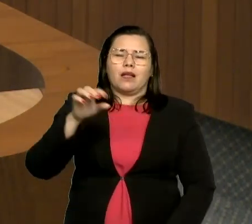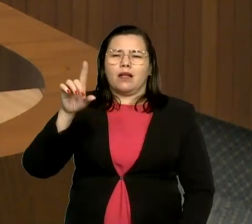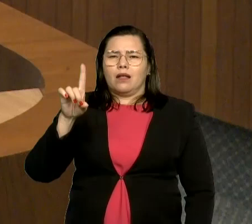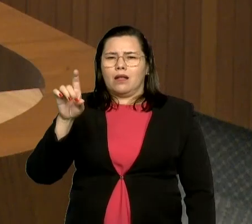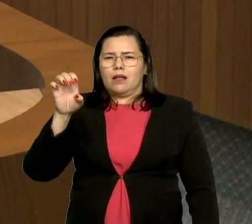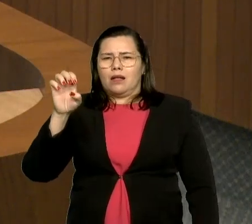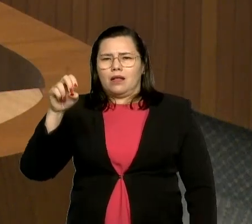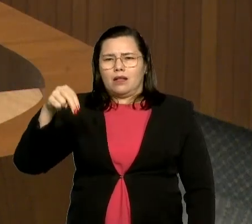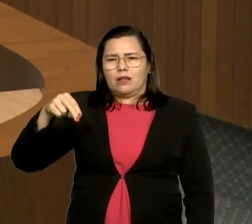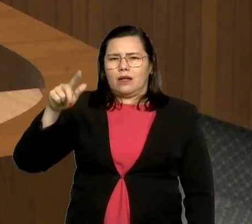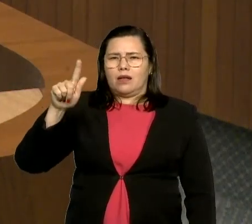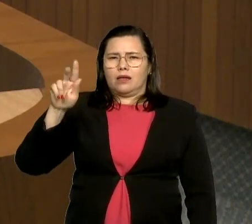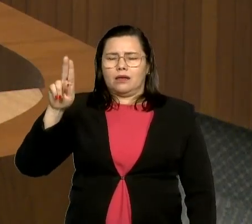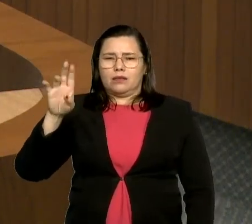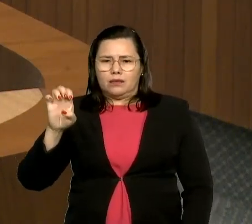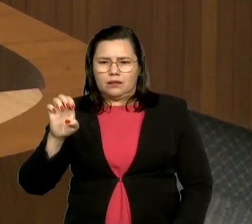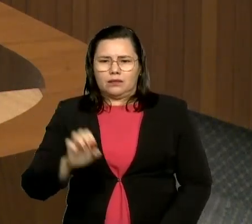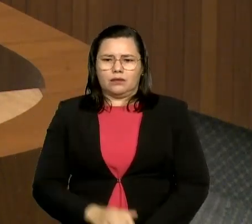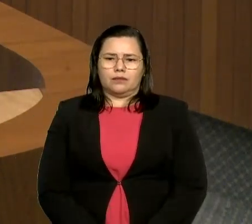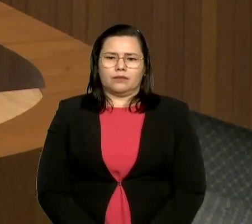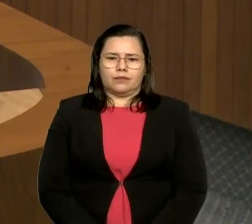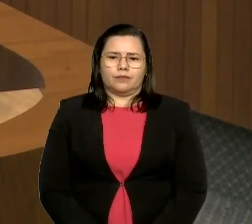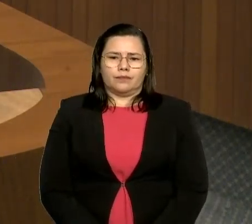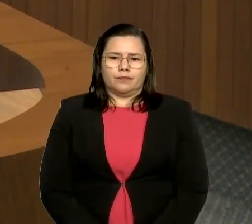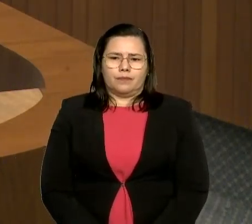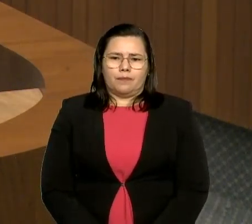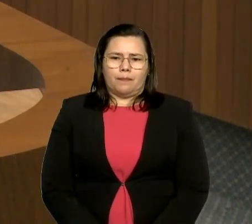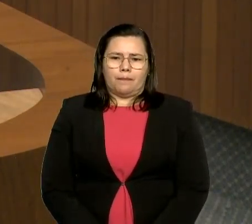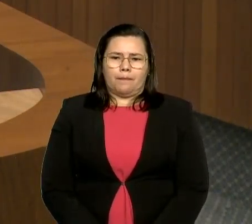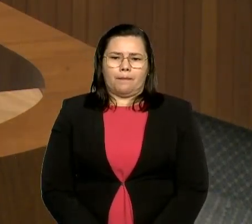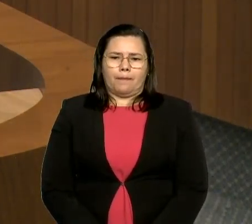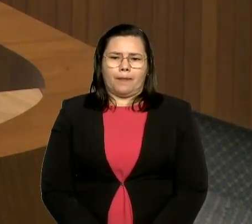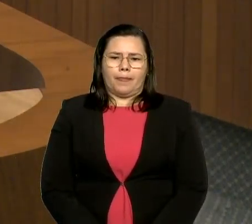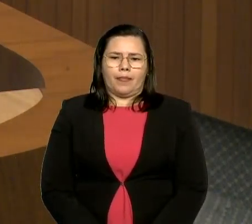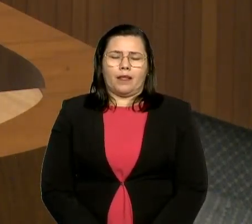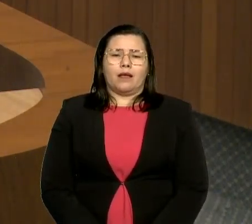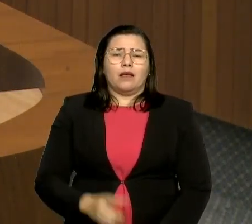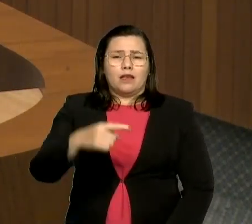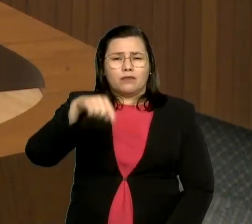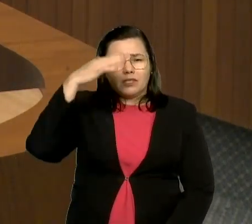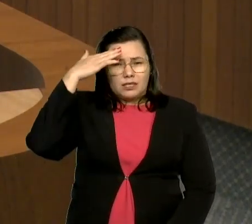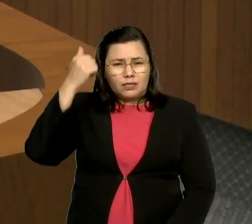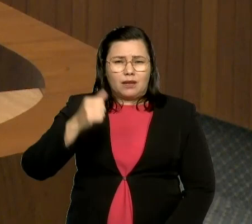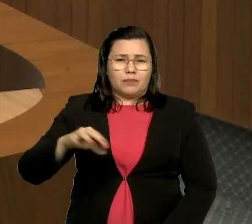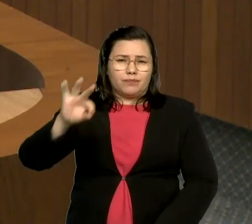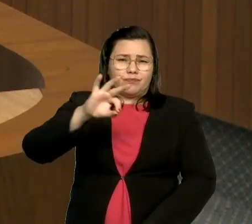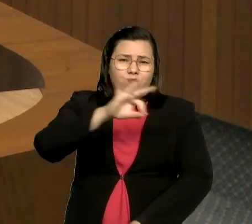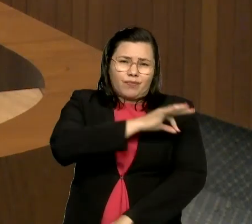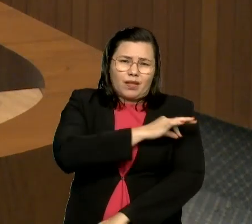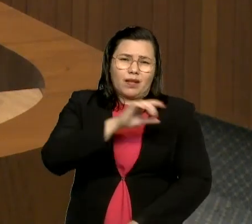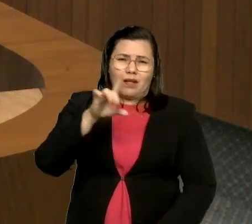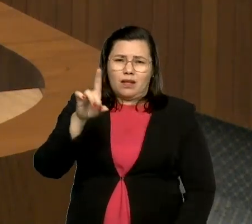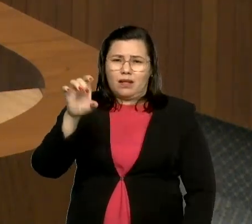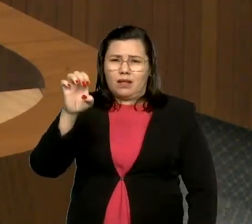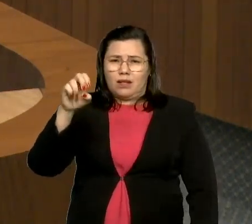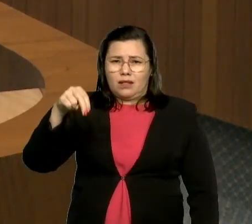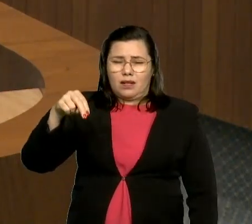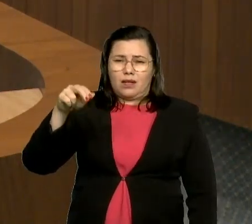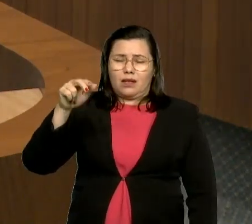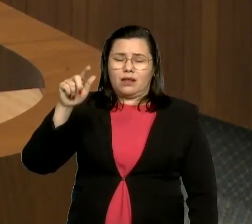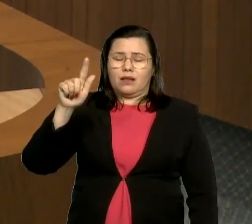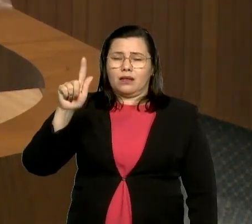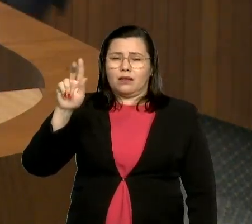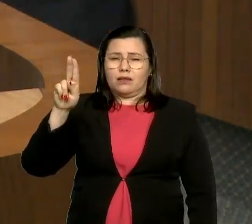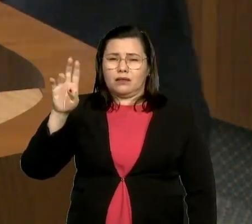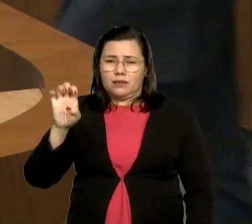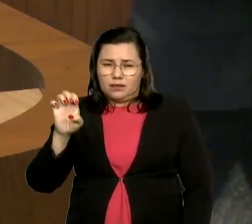ano, cerca de 800. E os números da dengue explodindo. Já tem cerca de